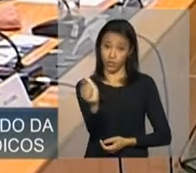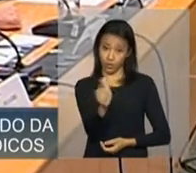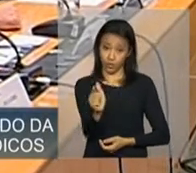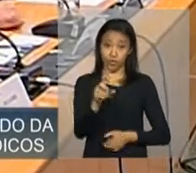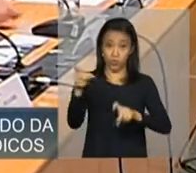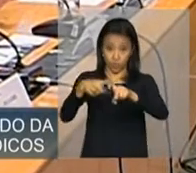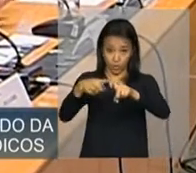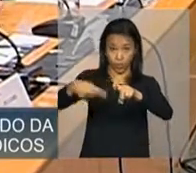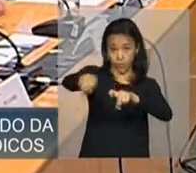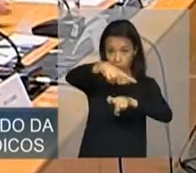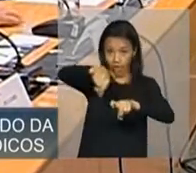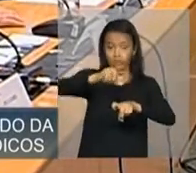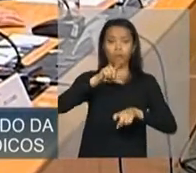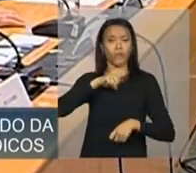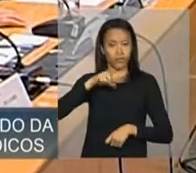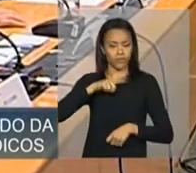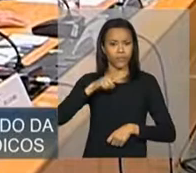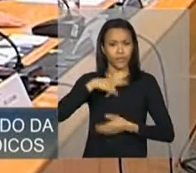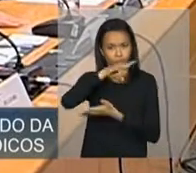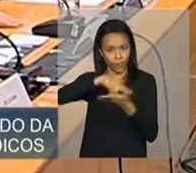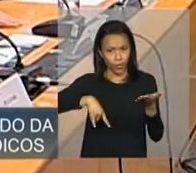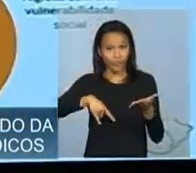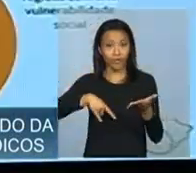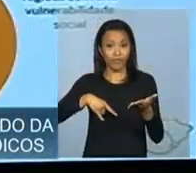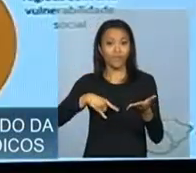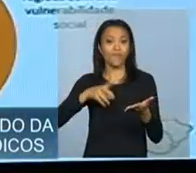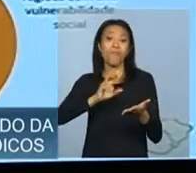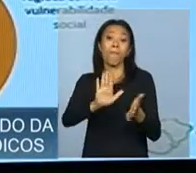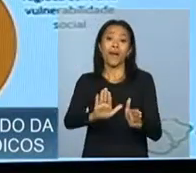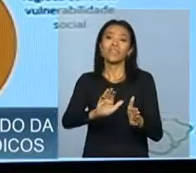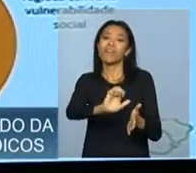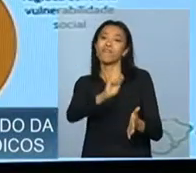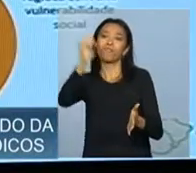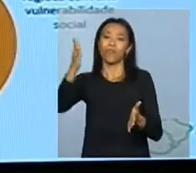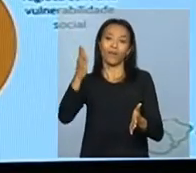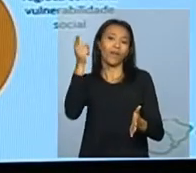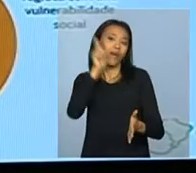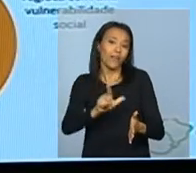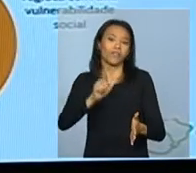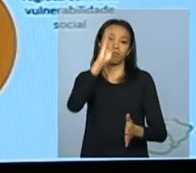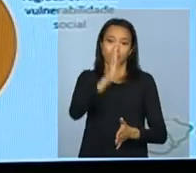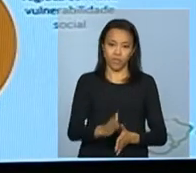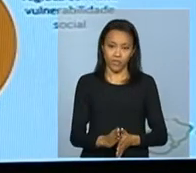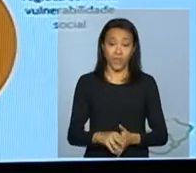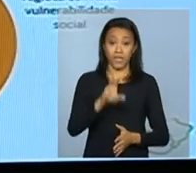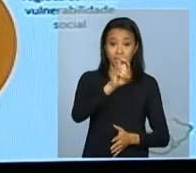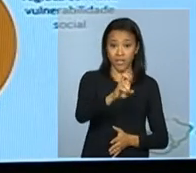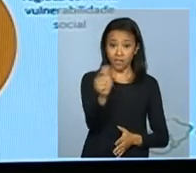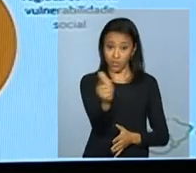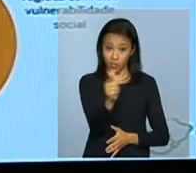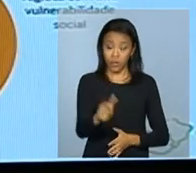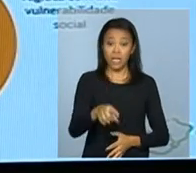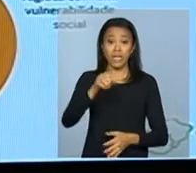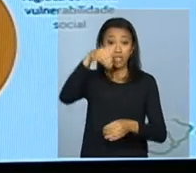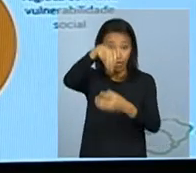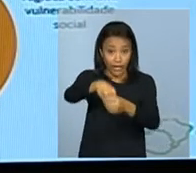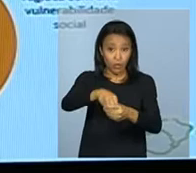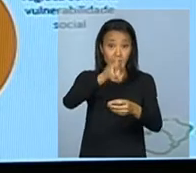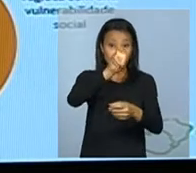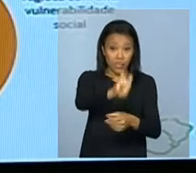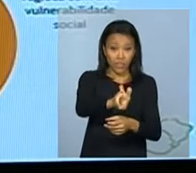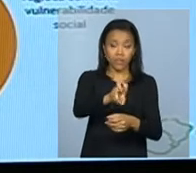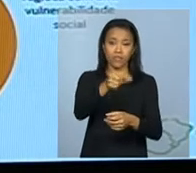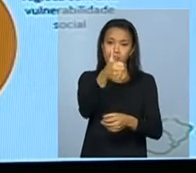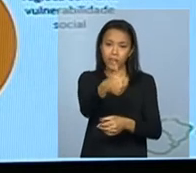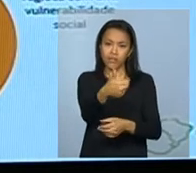dos médicos tem registro profissional fora do Brasil sendo que desses 522 164 são